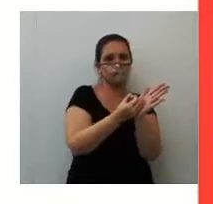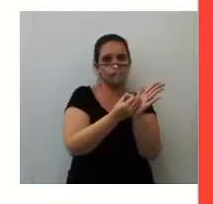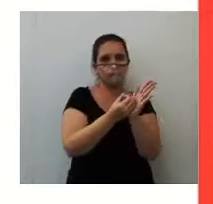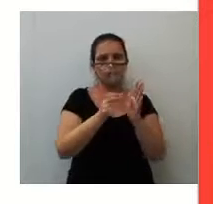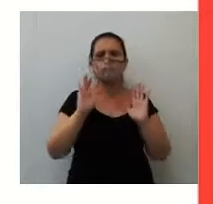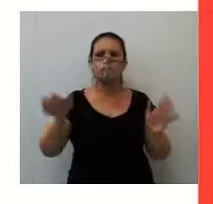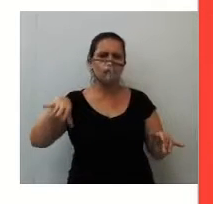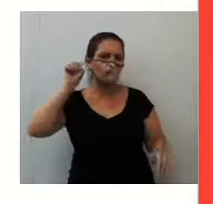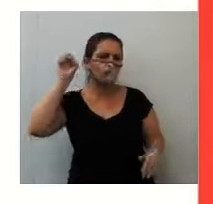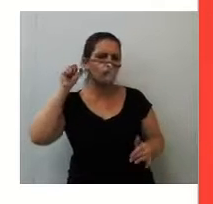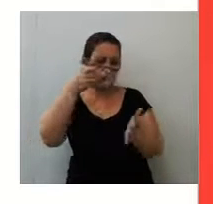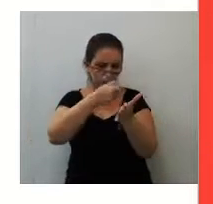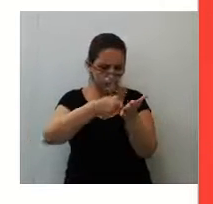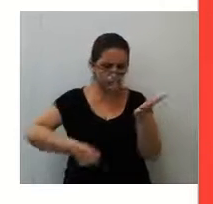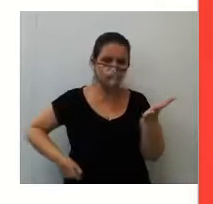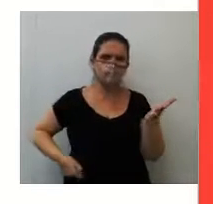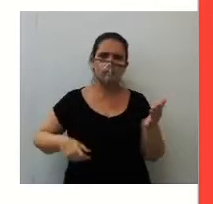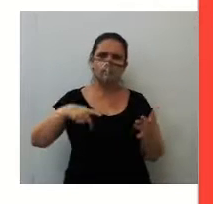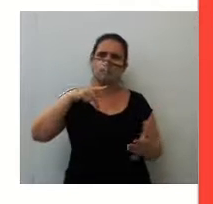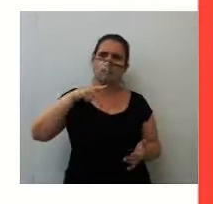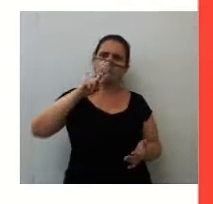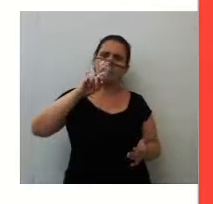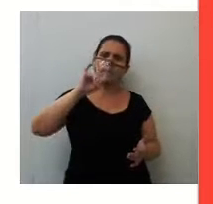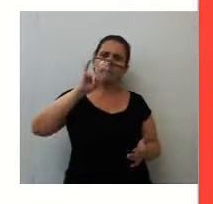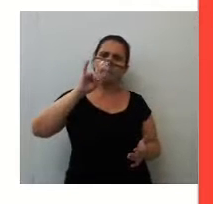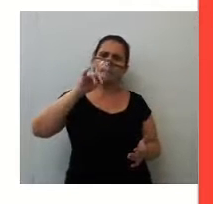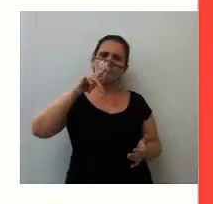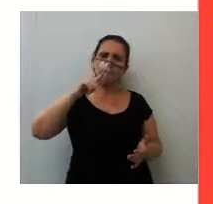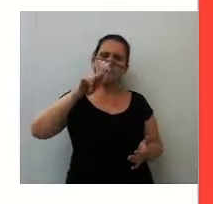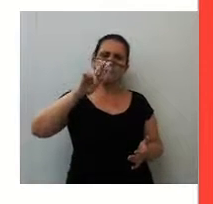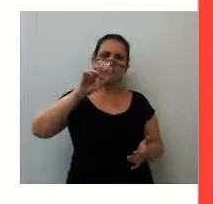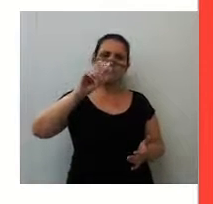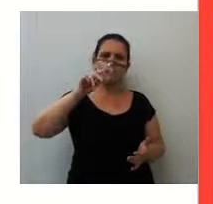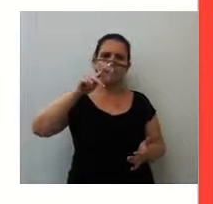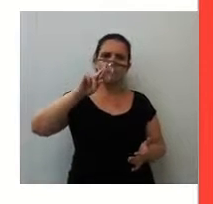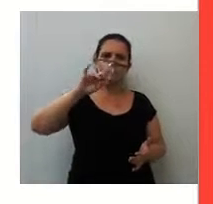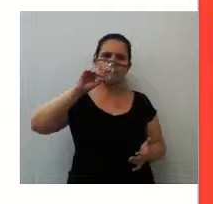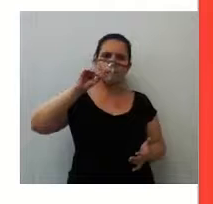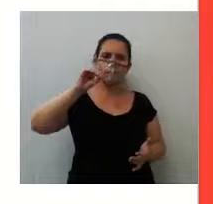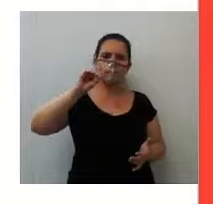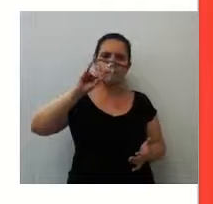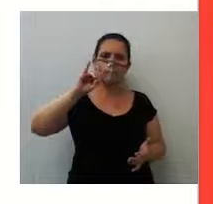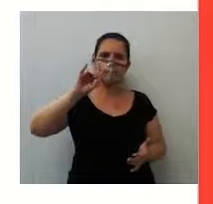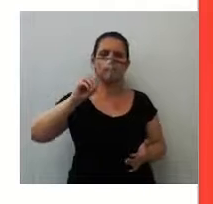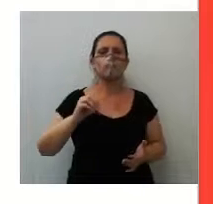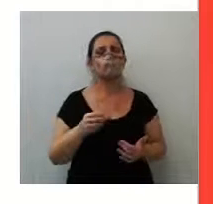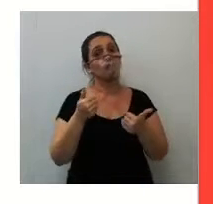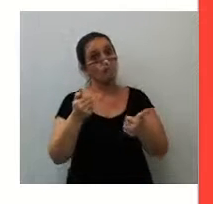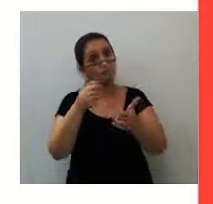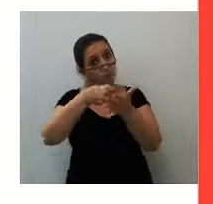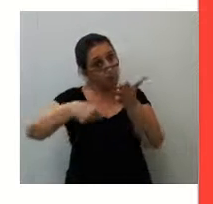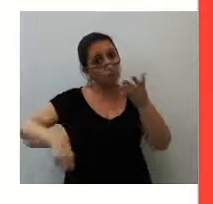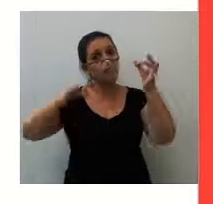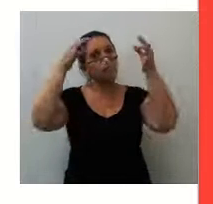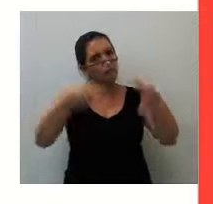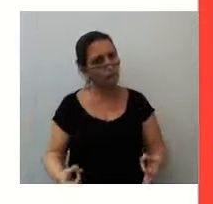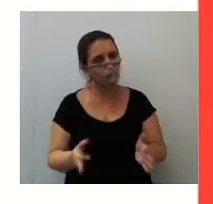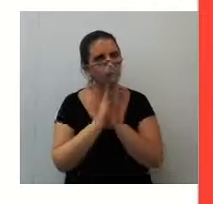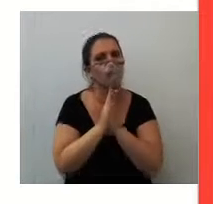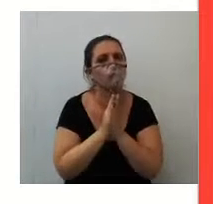não tô na oralidade como na escrita o pessoal zé próprio próprio não é próprio ok